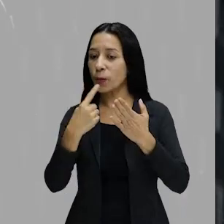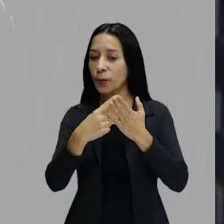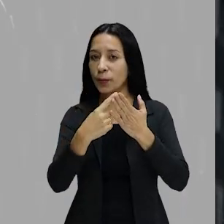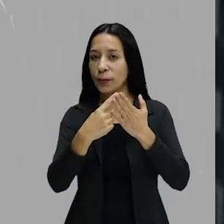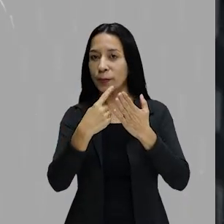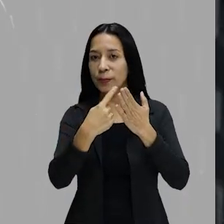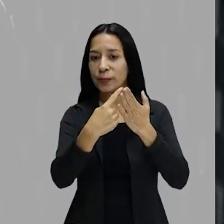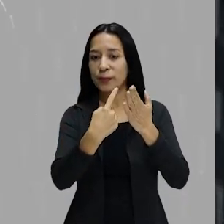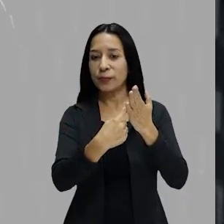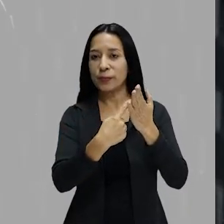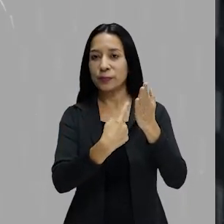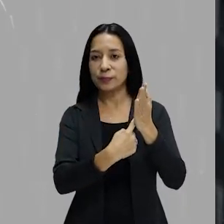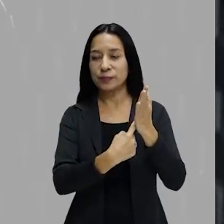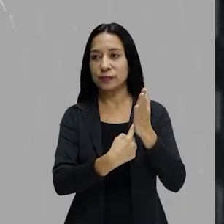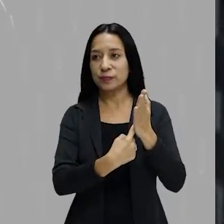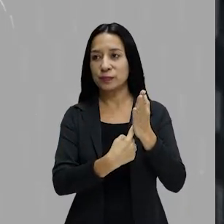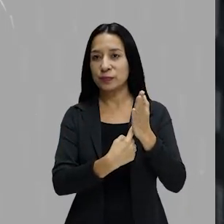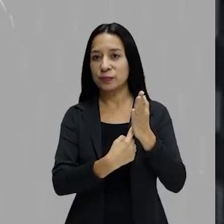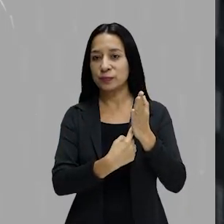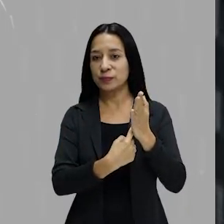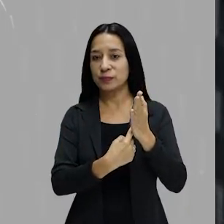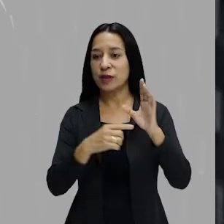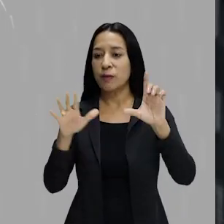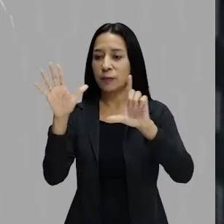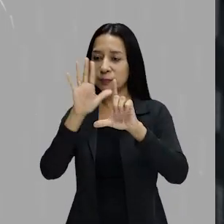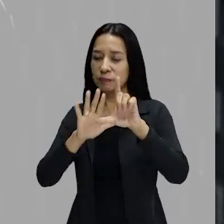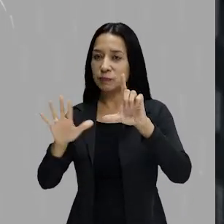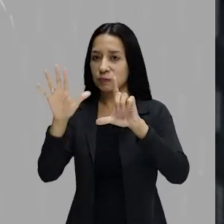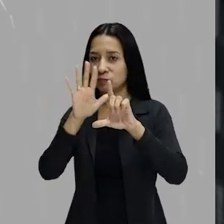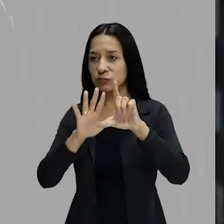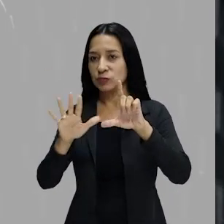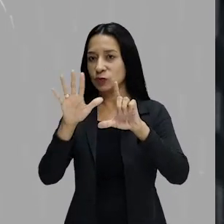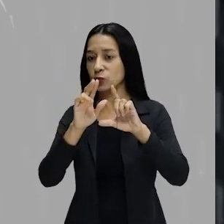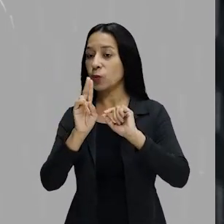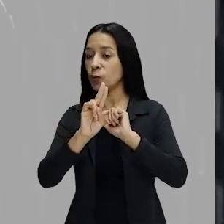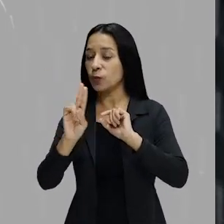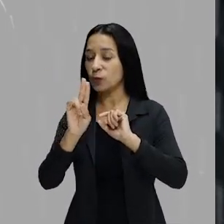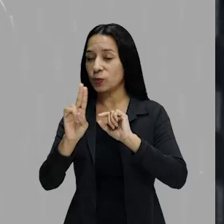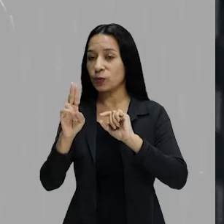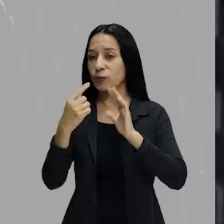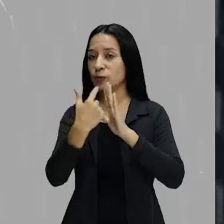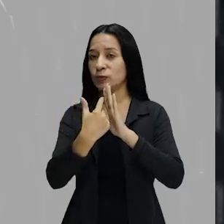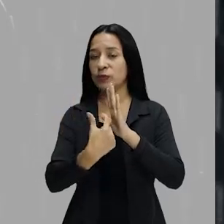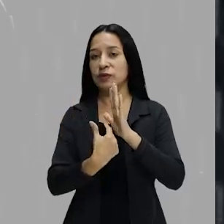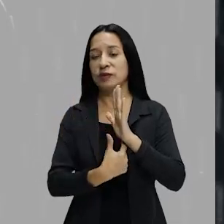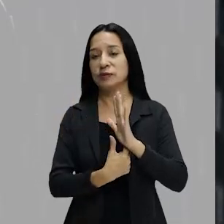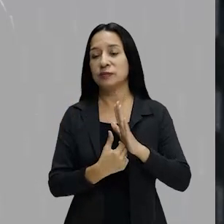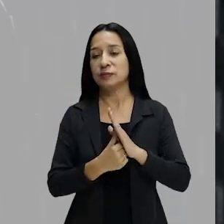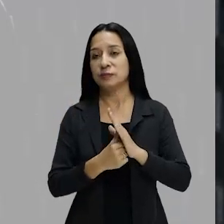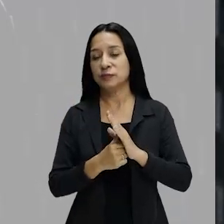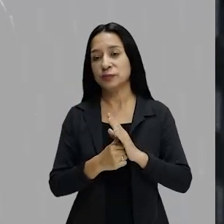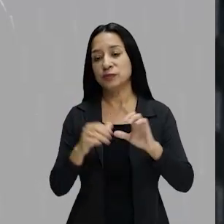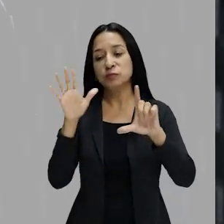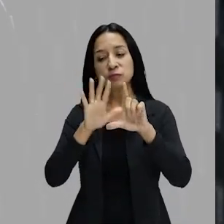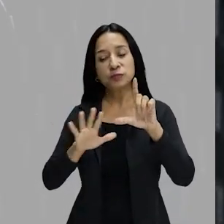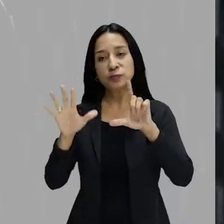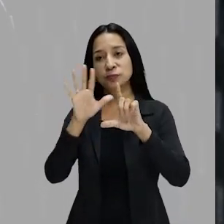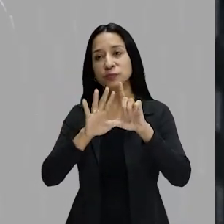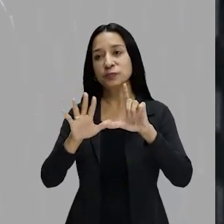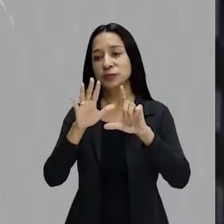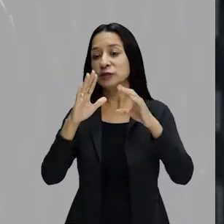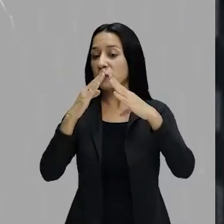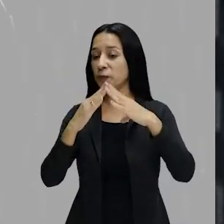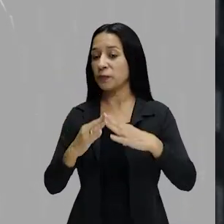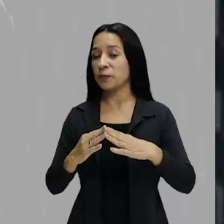projeto é a Plataforma Gonçalves Dias, tá? O nome do projeto é esse, Fique em Casa Aprendendo, Plataforma Gonçalves Dias, onde